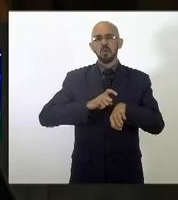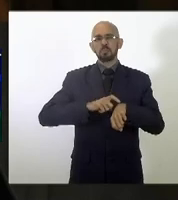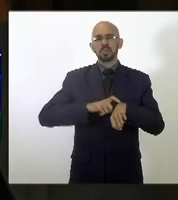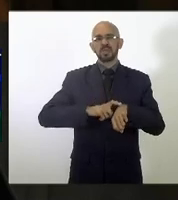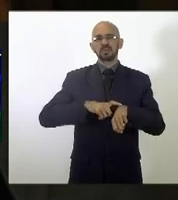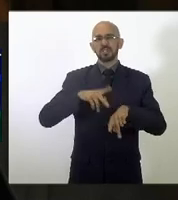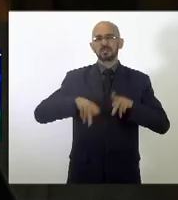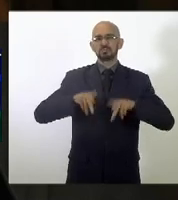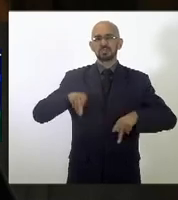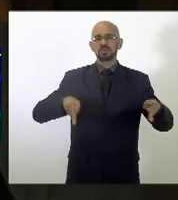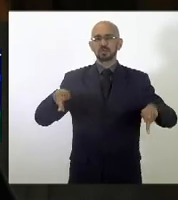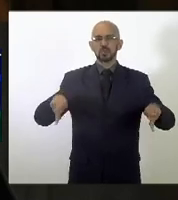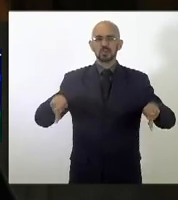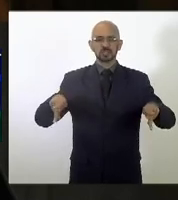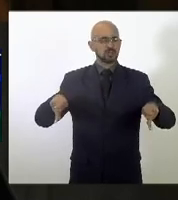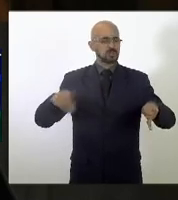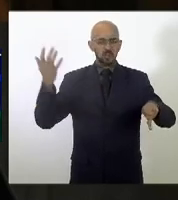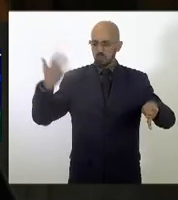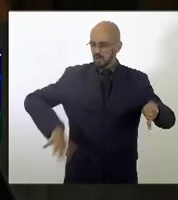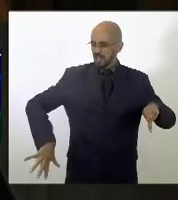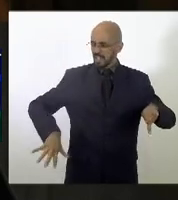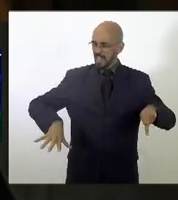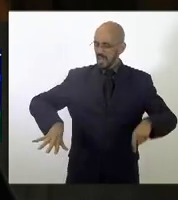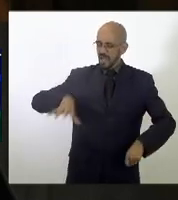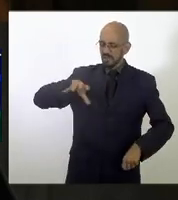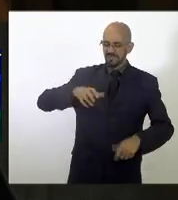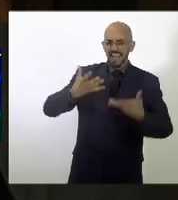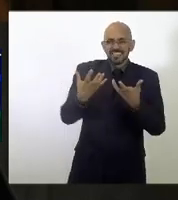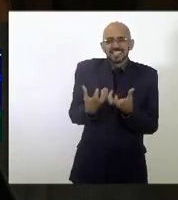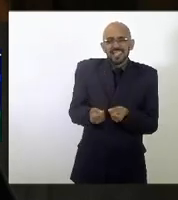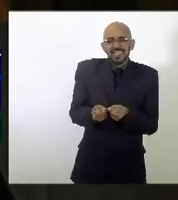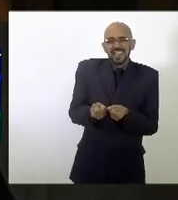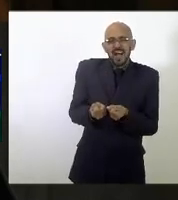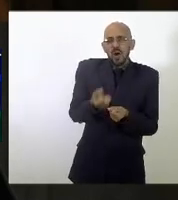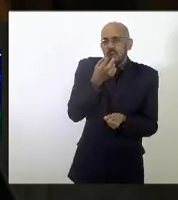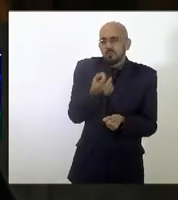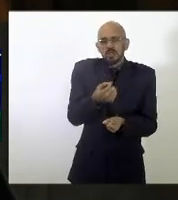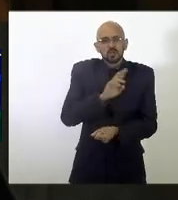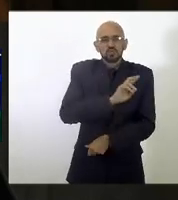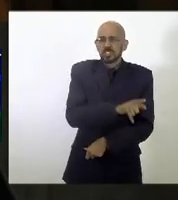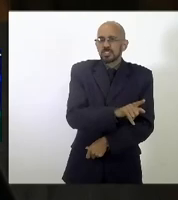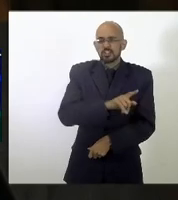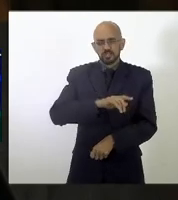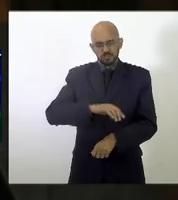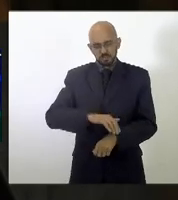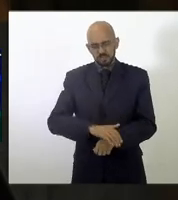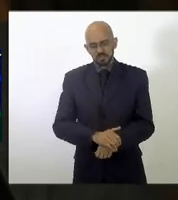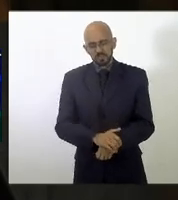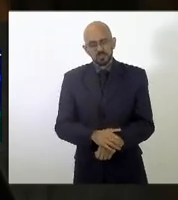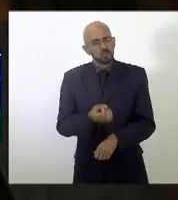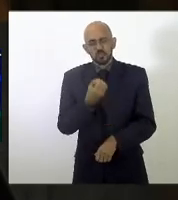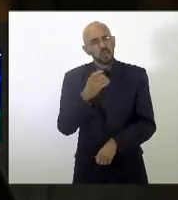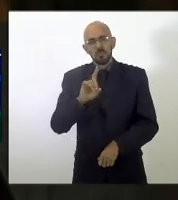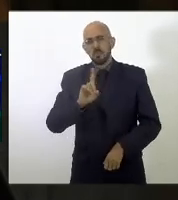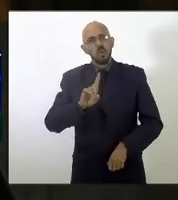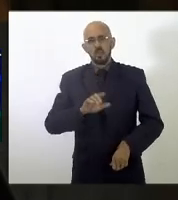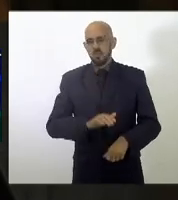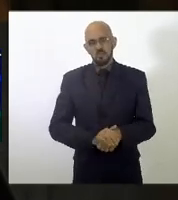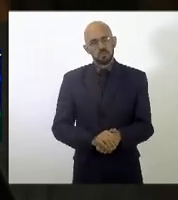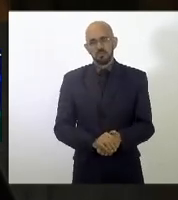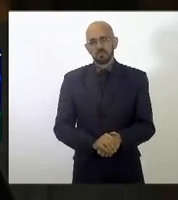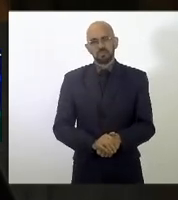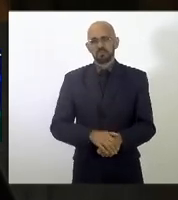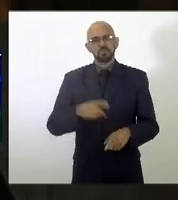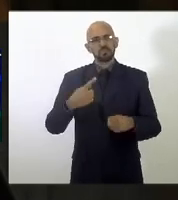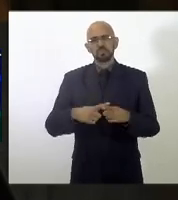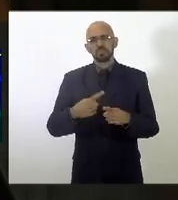que não querem ouvir o diferente, né? E isso nunca é bom, isso nunca